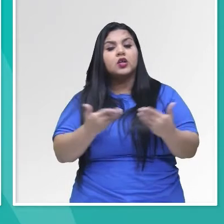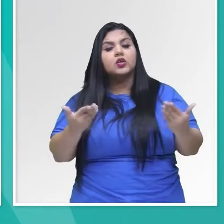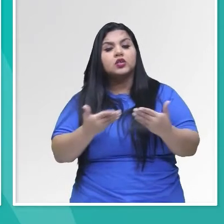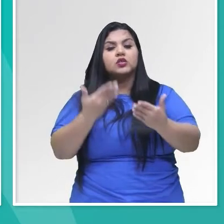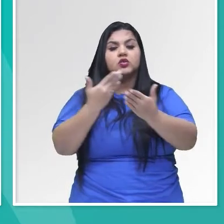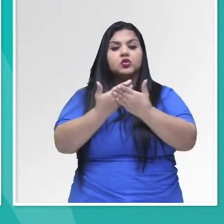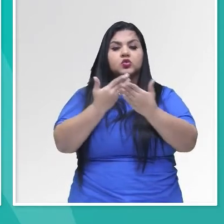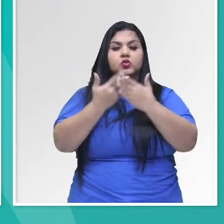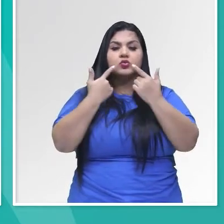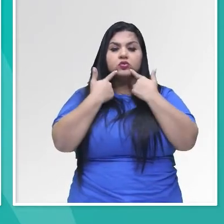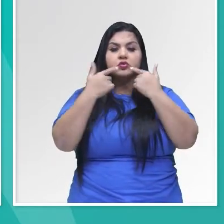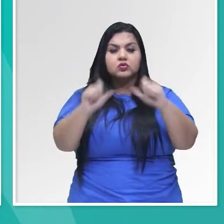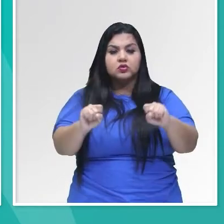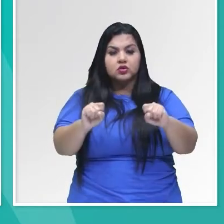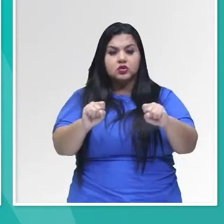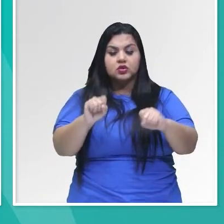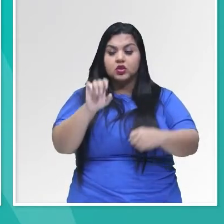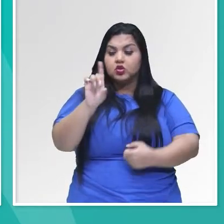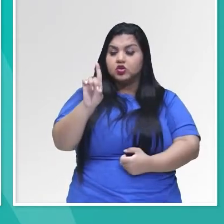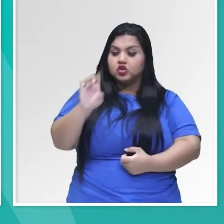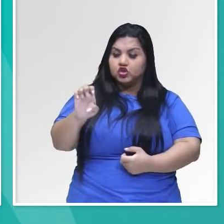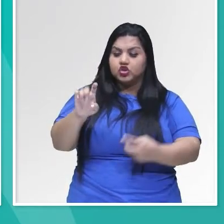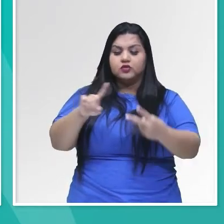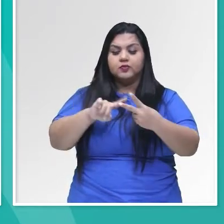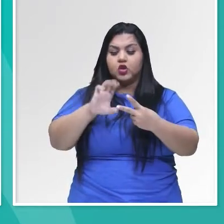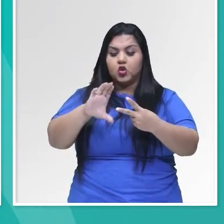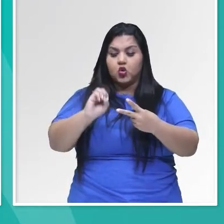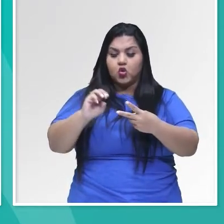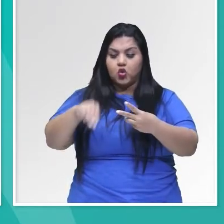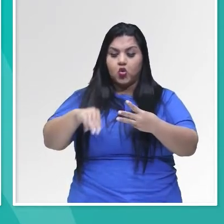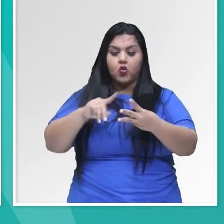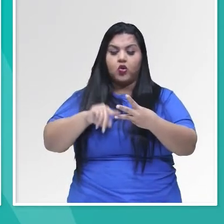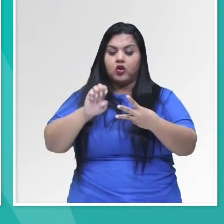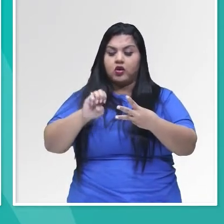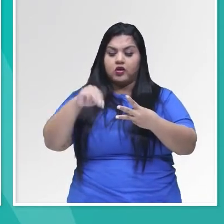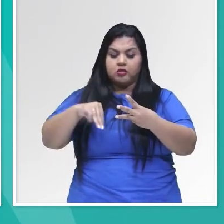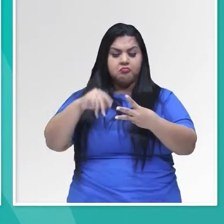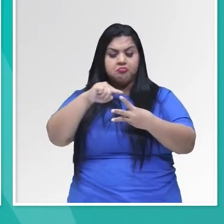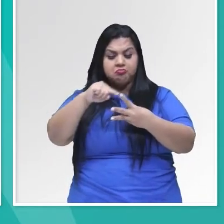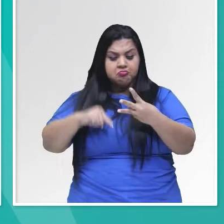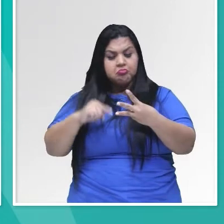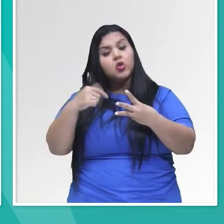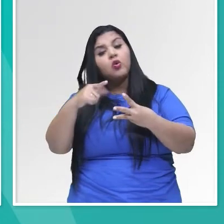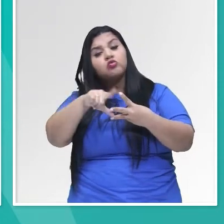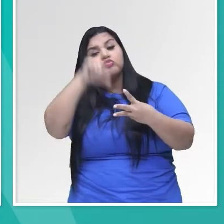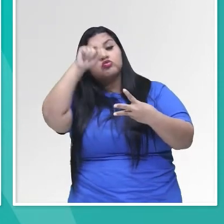estudo linguístico. O de, o com e o em. As 3 são suficientes.